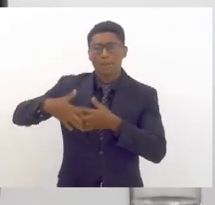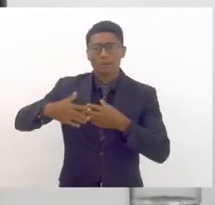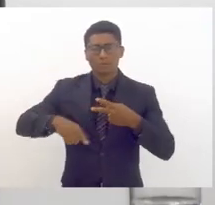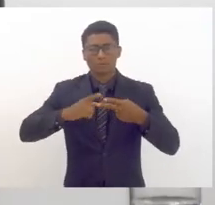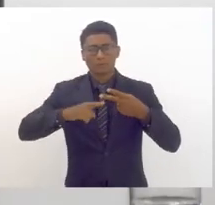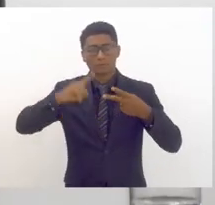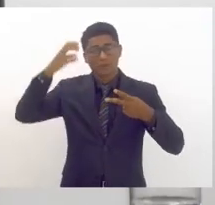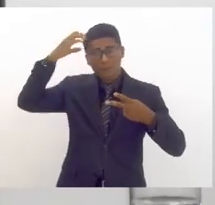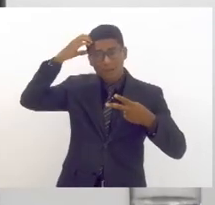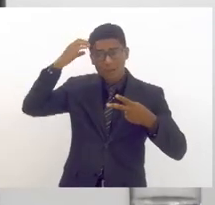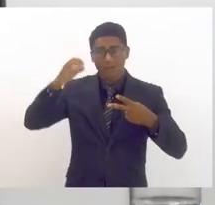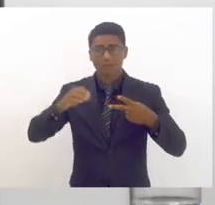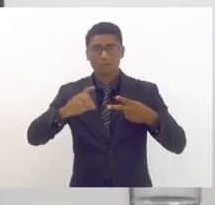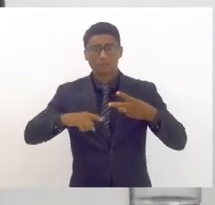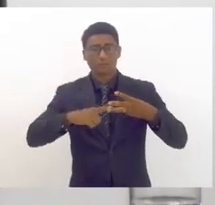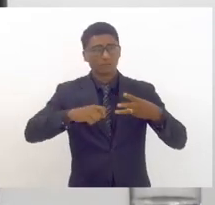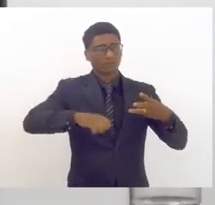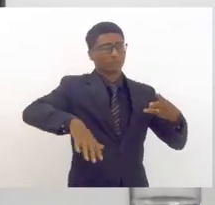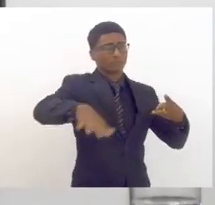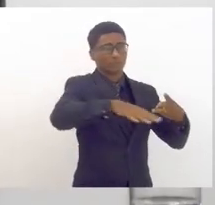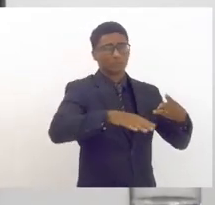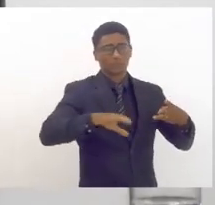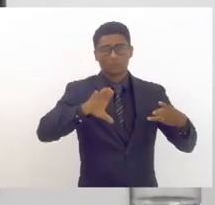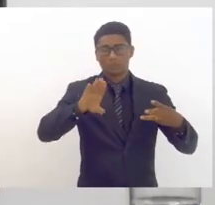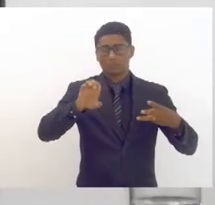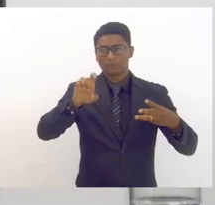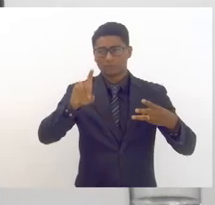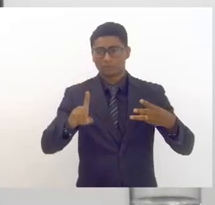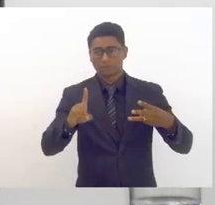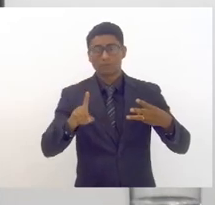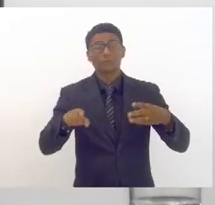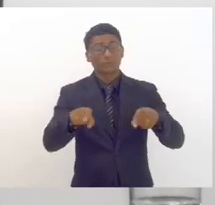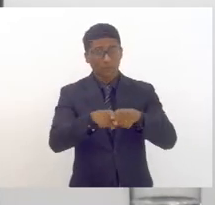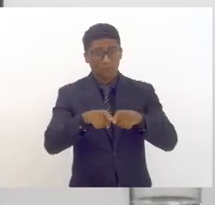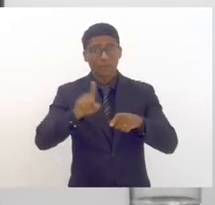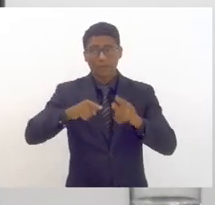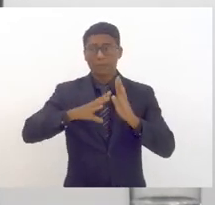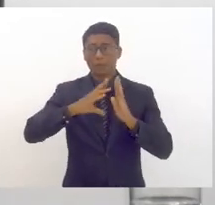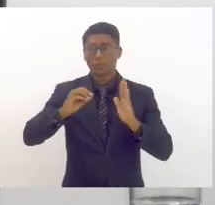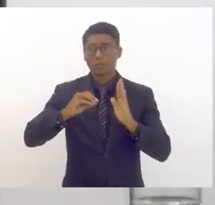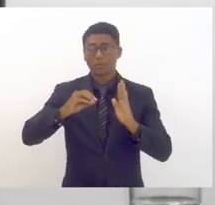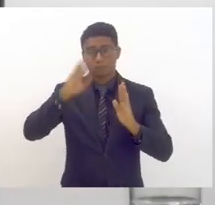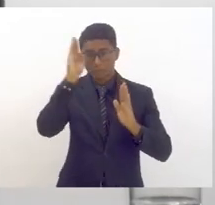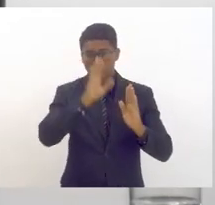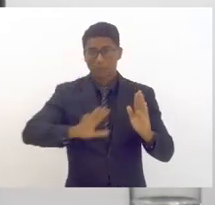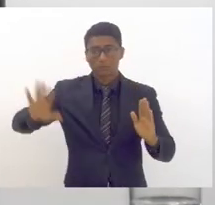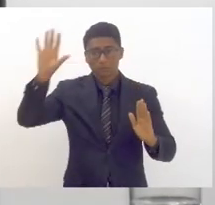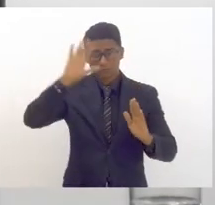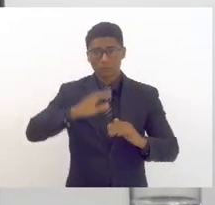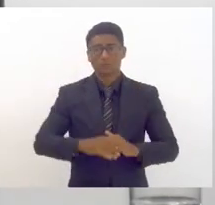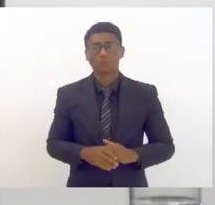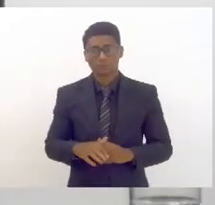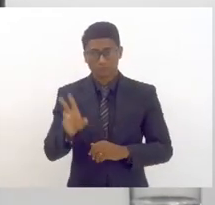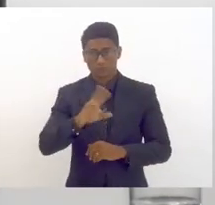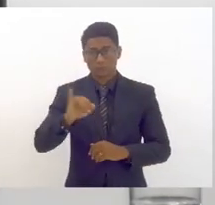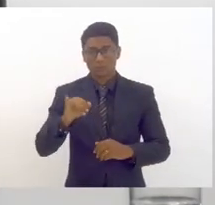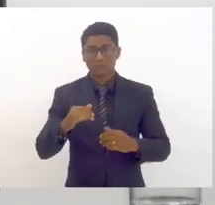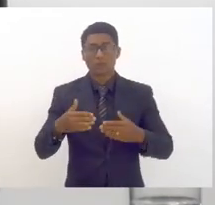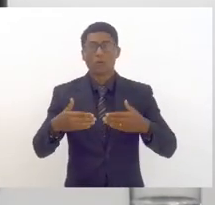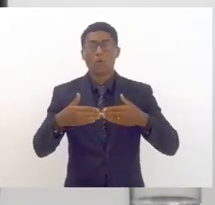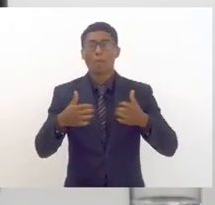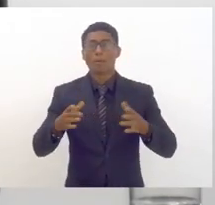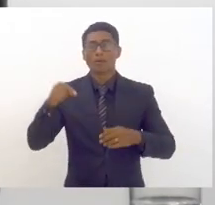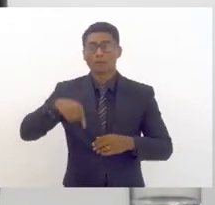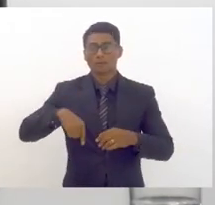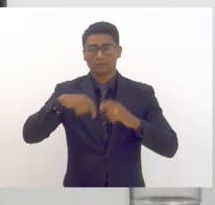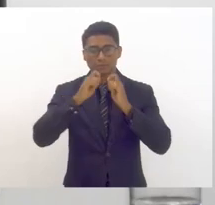que vai ser uma modelagem para o Brasil, como o coronel, como o Cacete falou. Vai ser um modelo que nasce aqui na